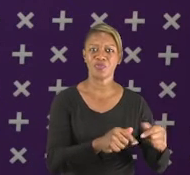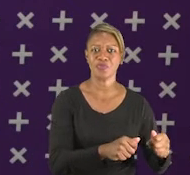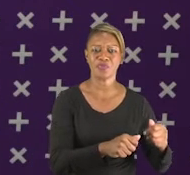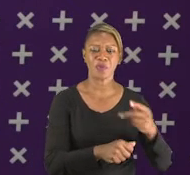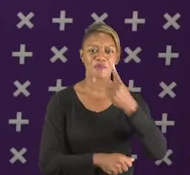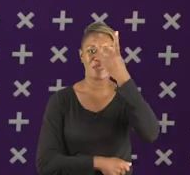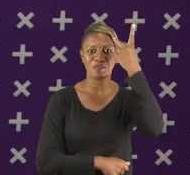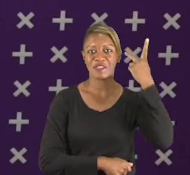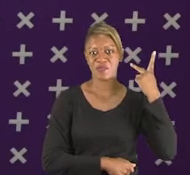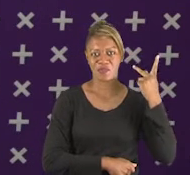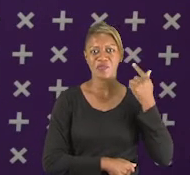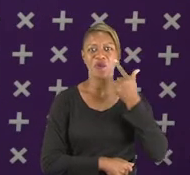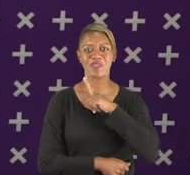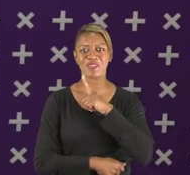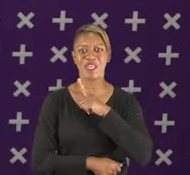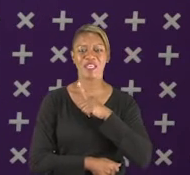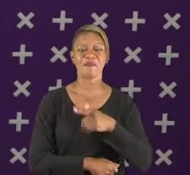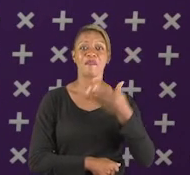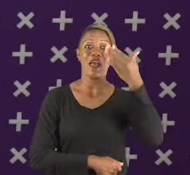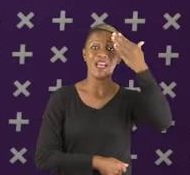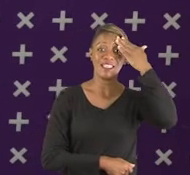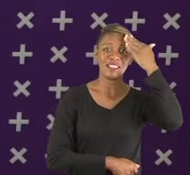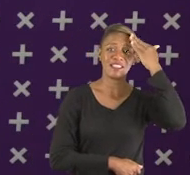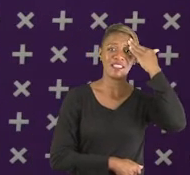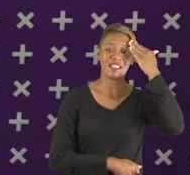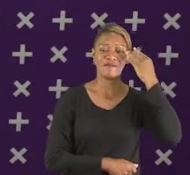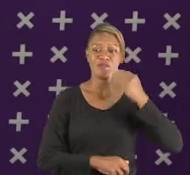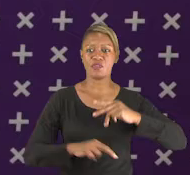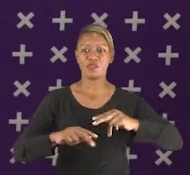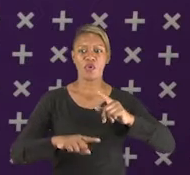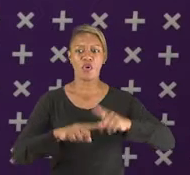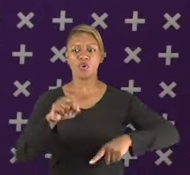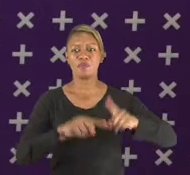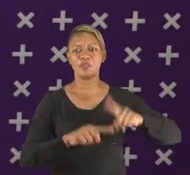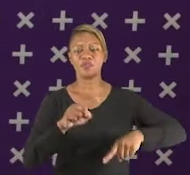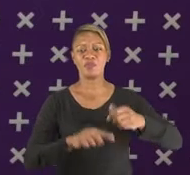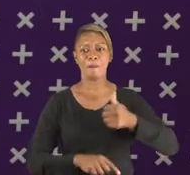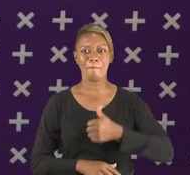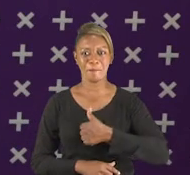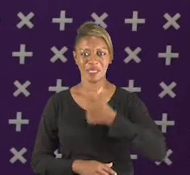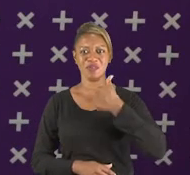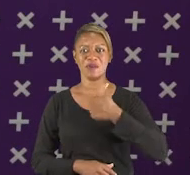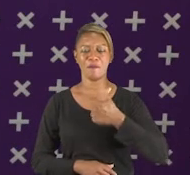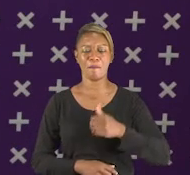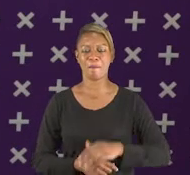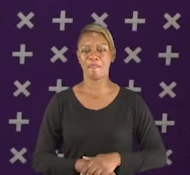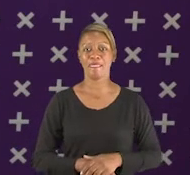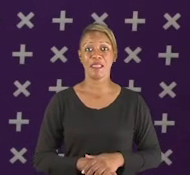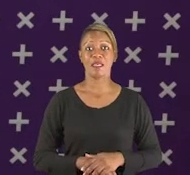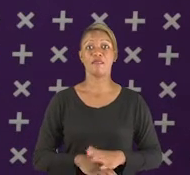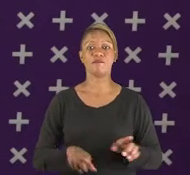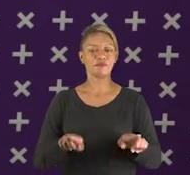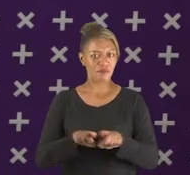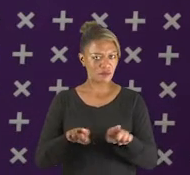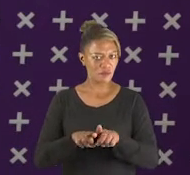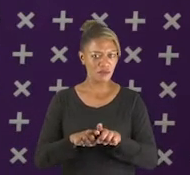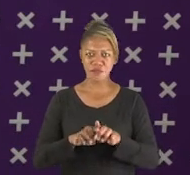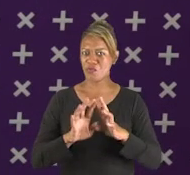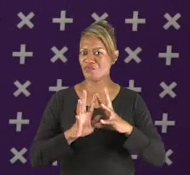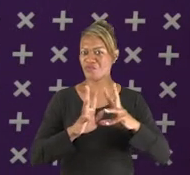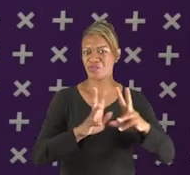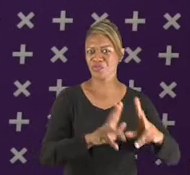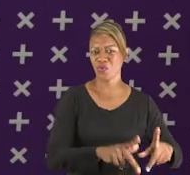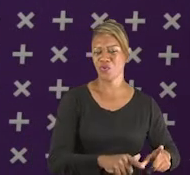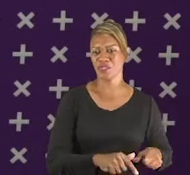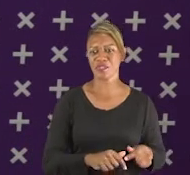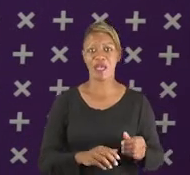perspectivas a gente consegue fazer um produto muito melhor e isso é um princípio que se aplica a toda cadeia